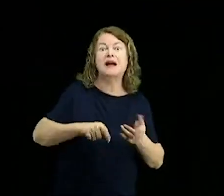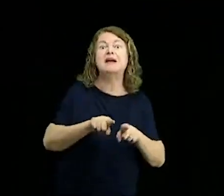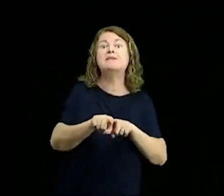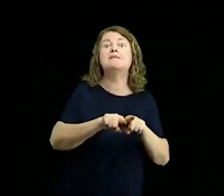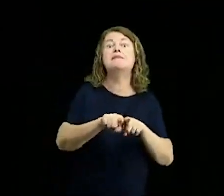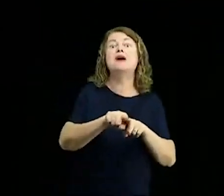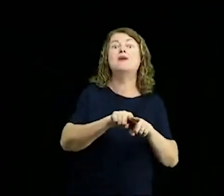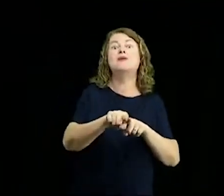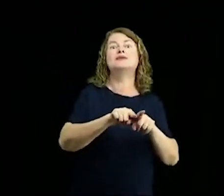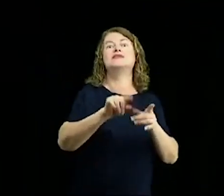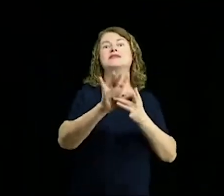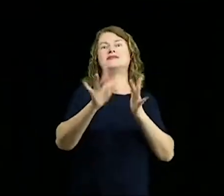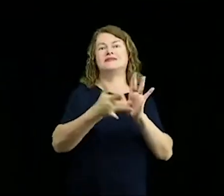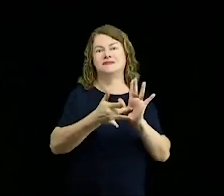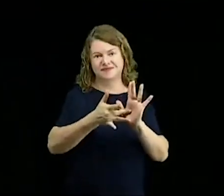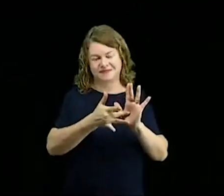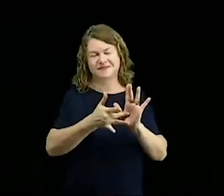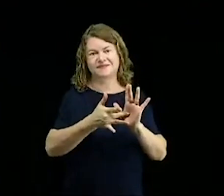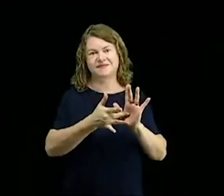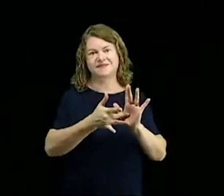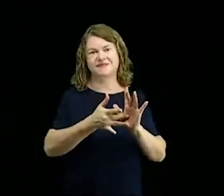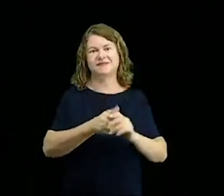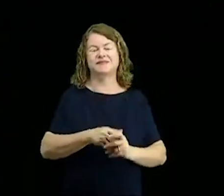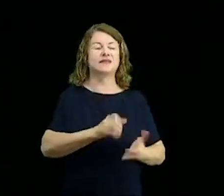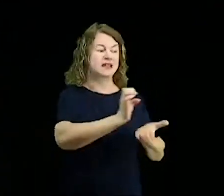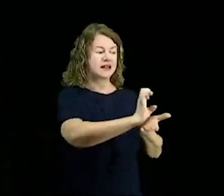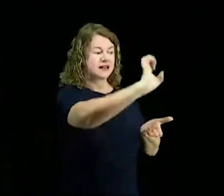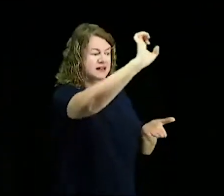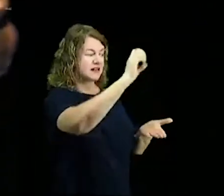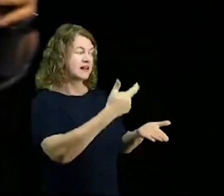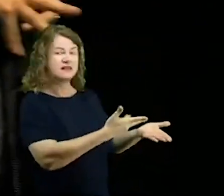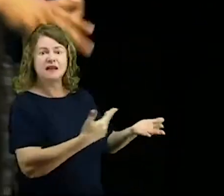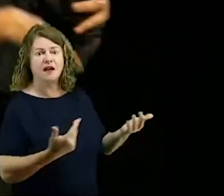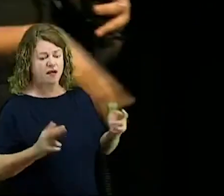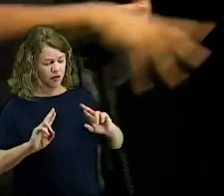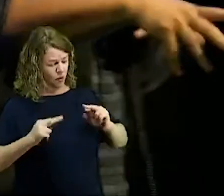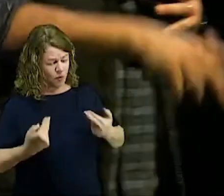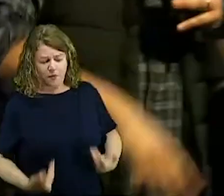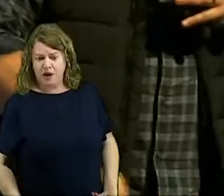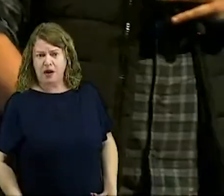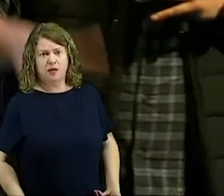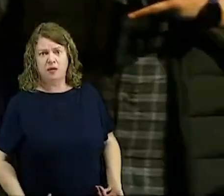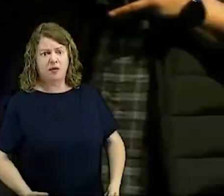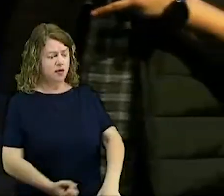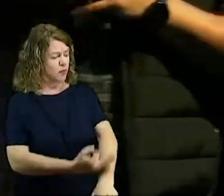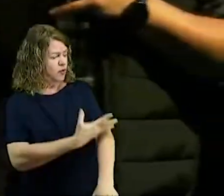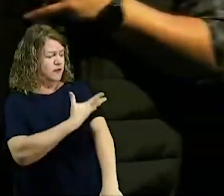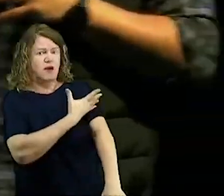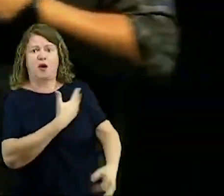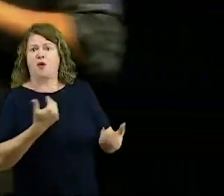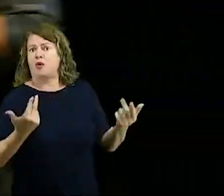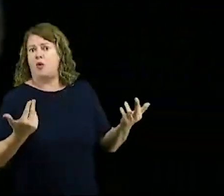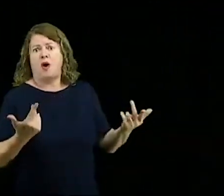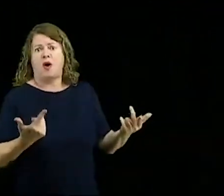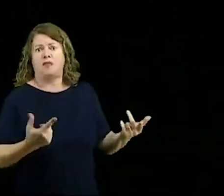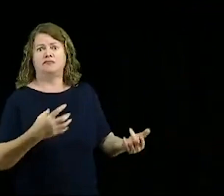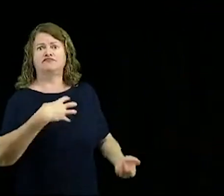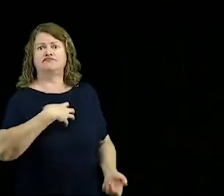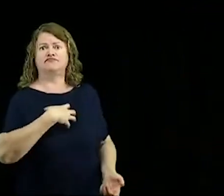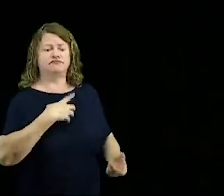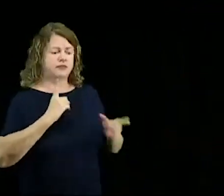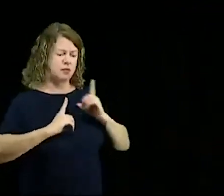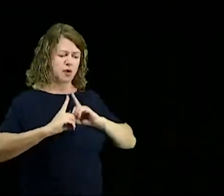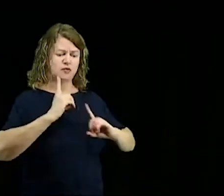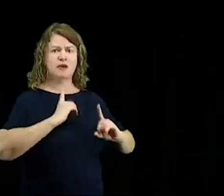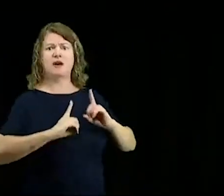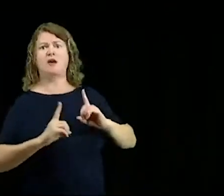experiência, ele fala, Elias era um homem sujeito às mesmas paixões, às mesmas emoções. Elias caiu em depressão, Elias fugiu da